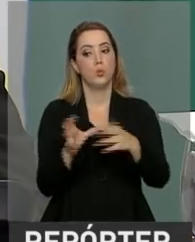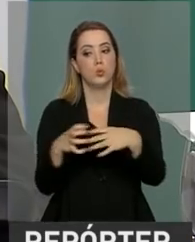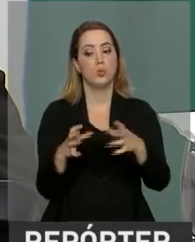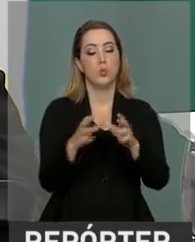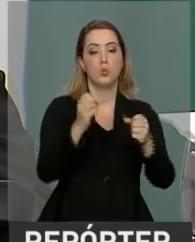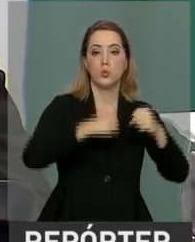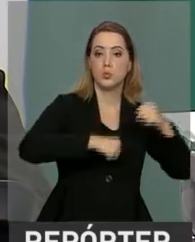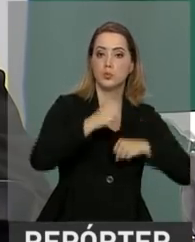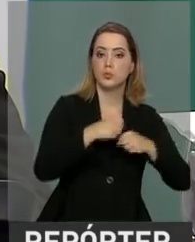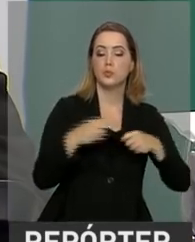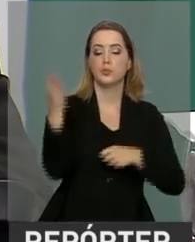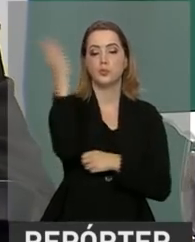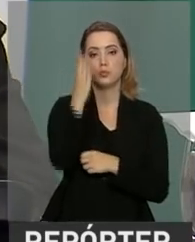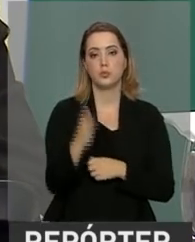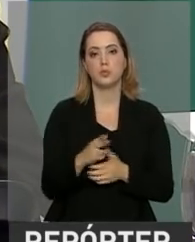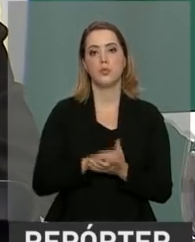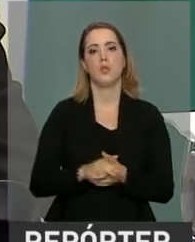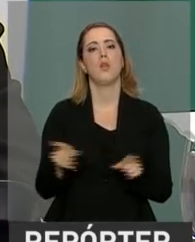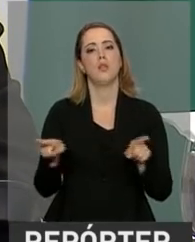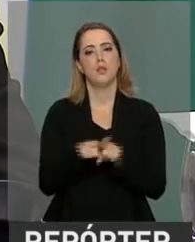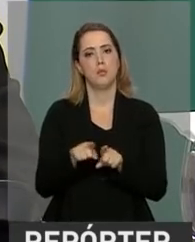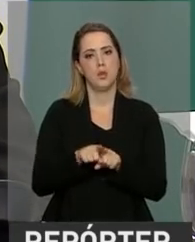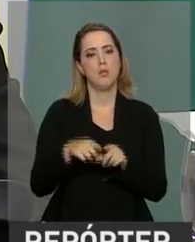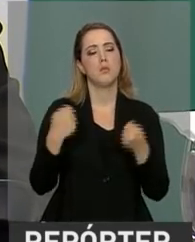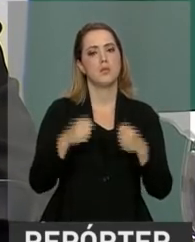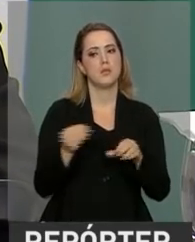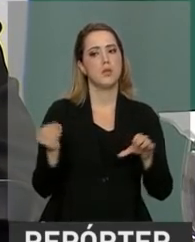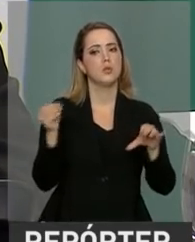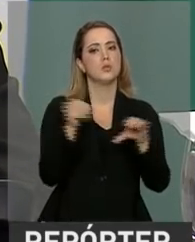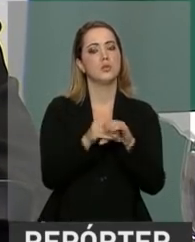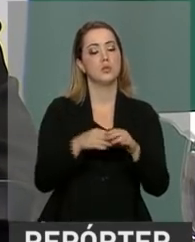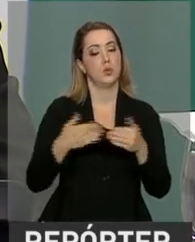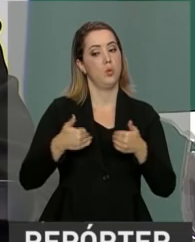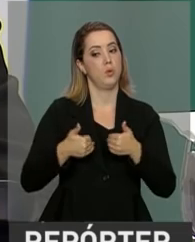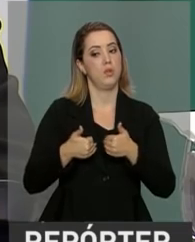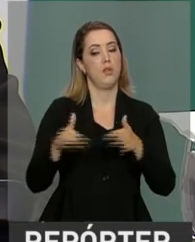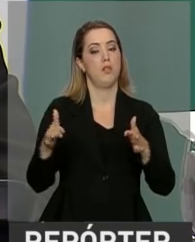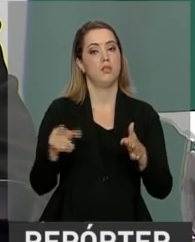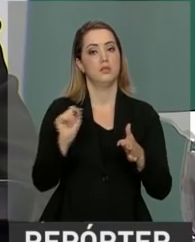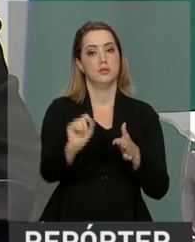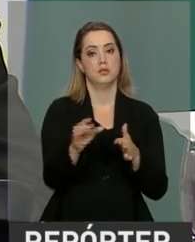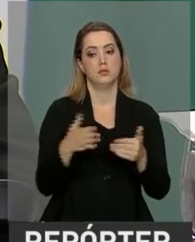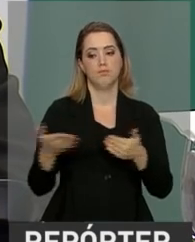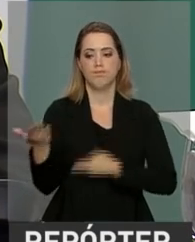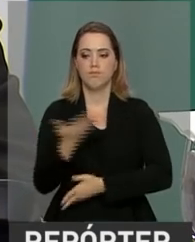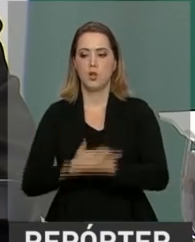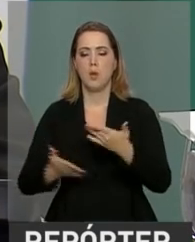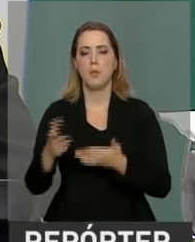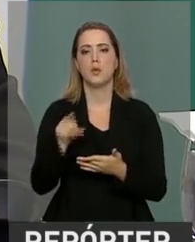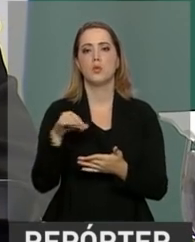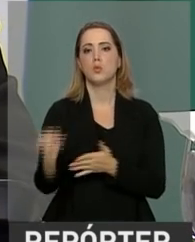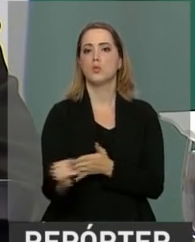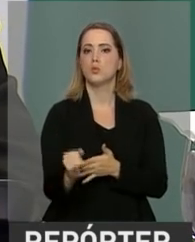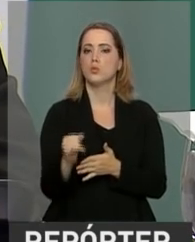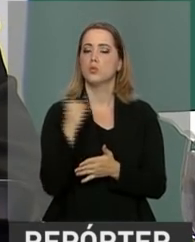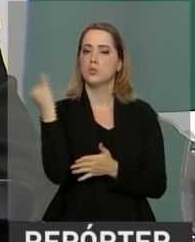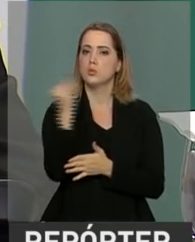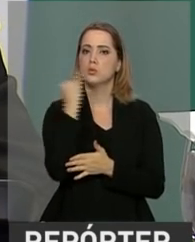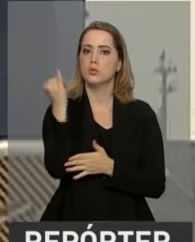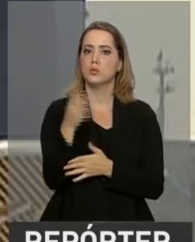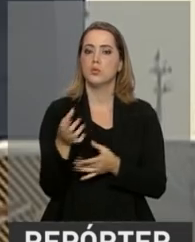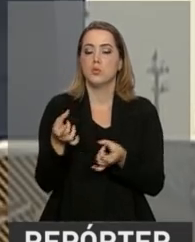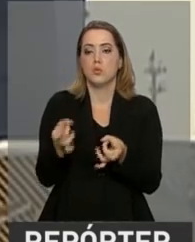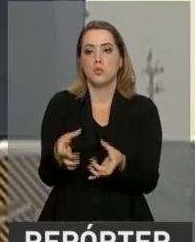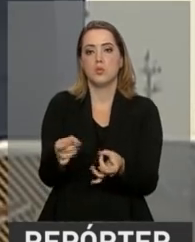menos importante, tem de incluir a abertura de mercados que façam sentido para a nossa oferta